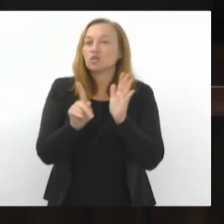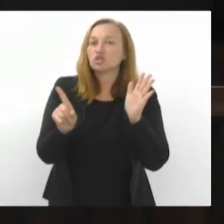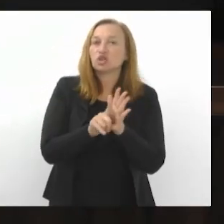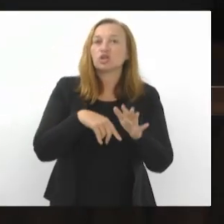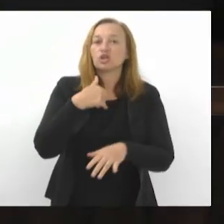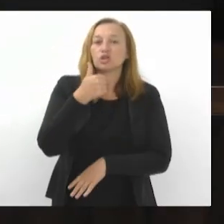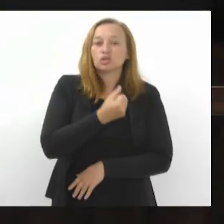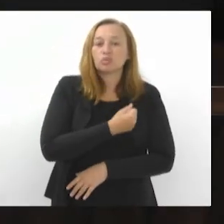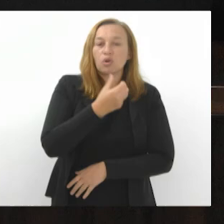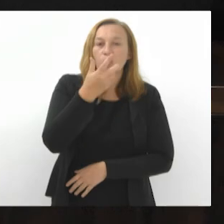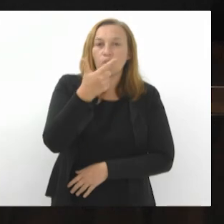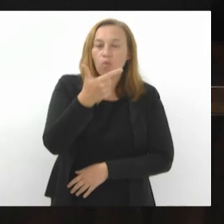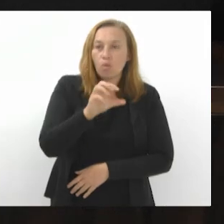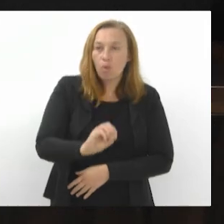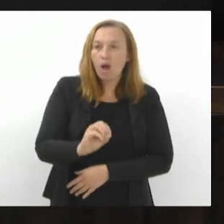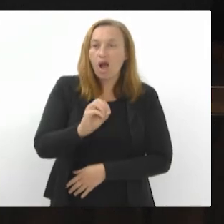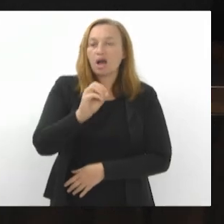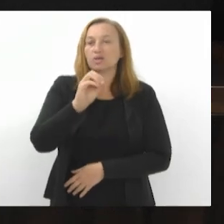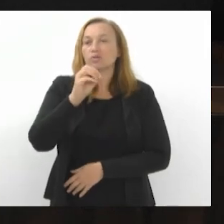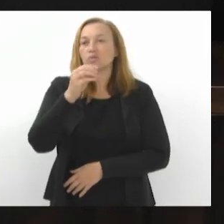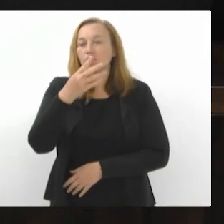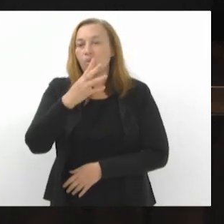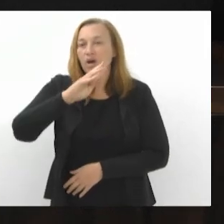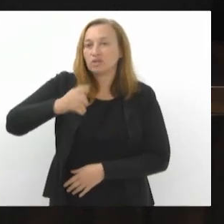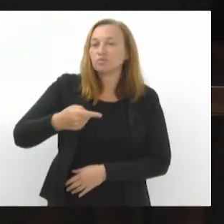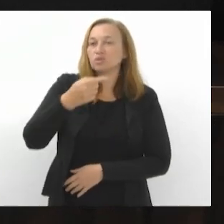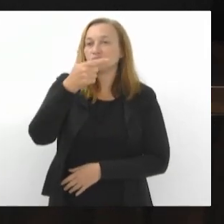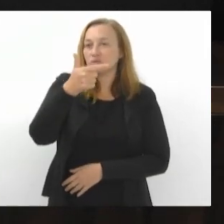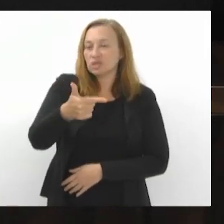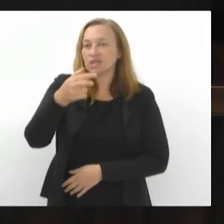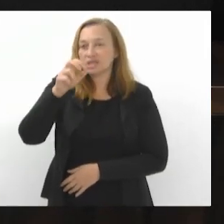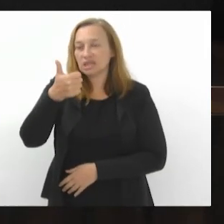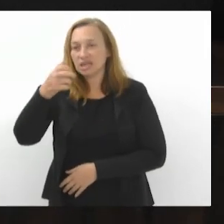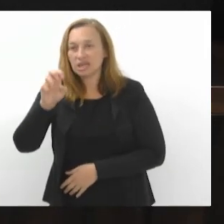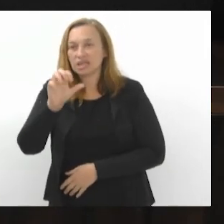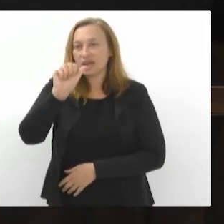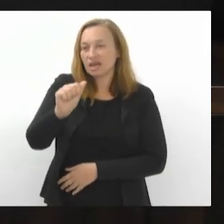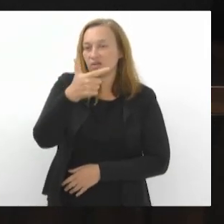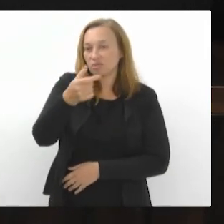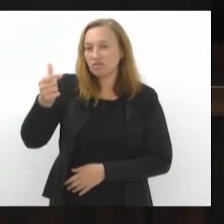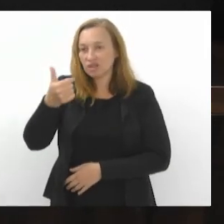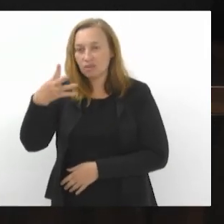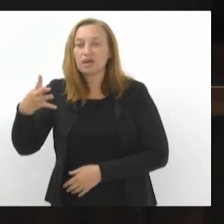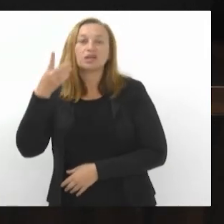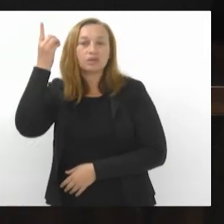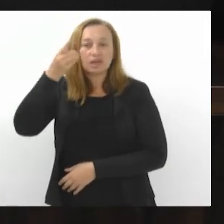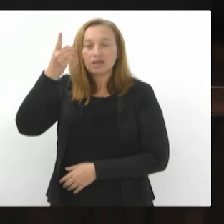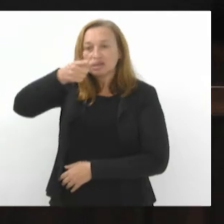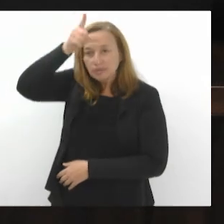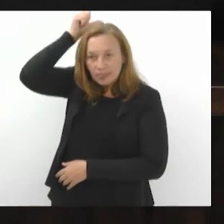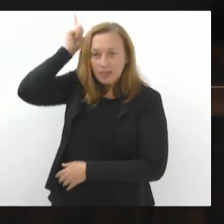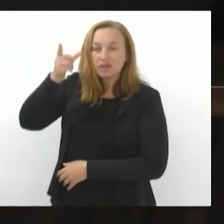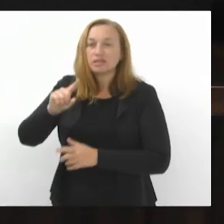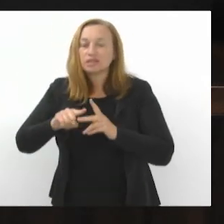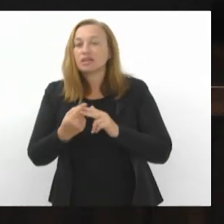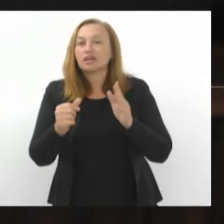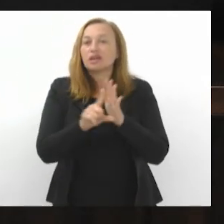número 4.215-A de 2024, de autoria do deputado Luiz Paulo, que altera a lei número